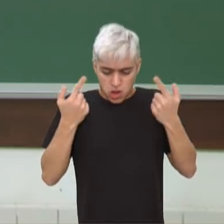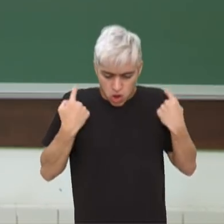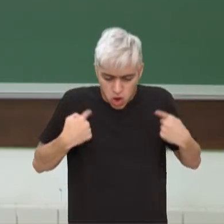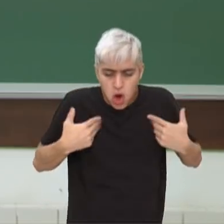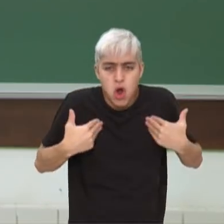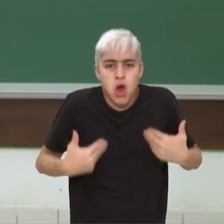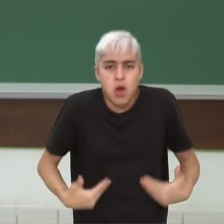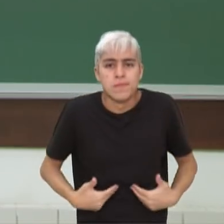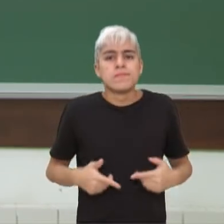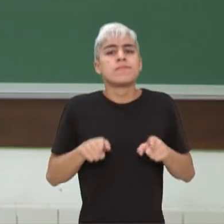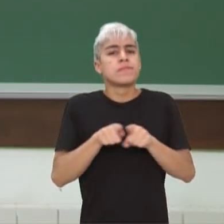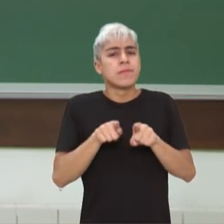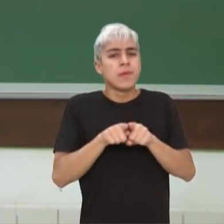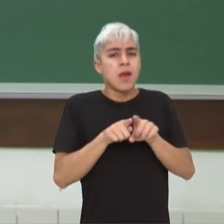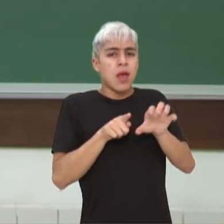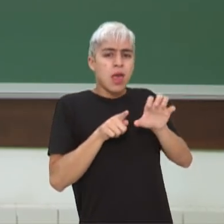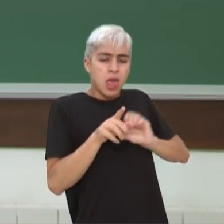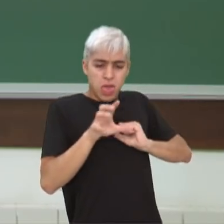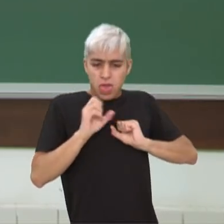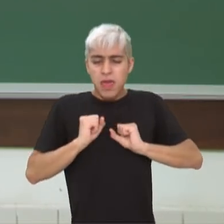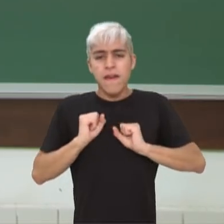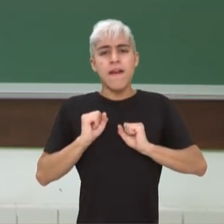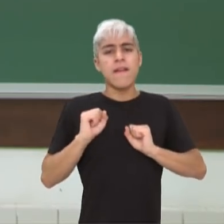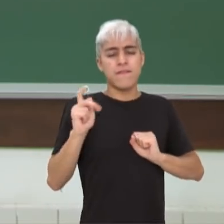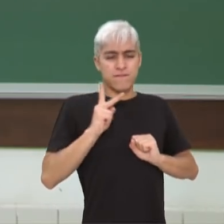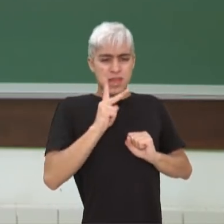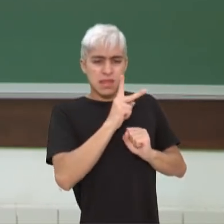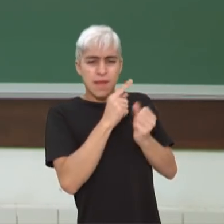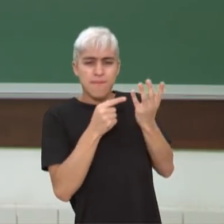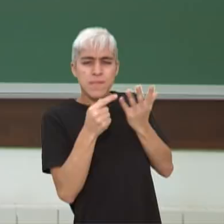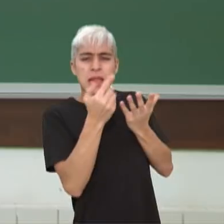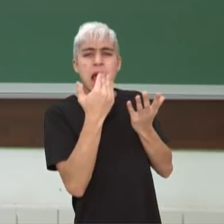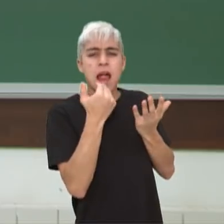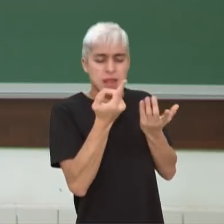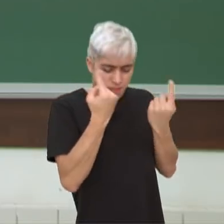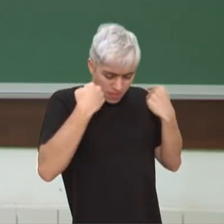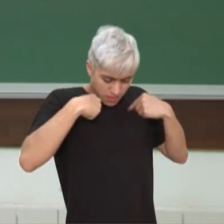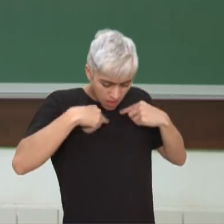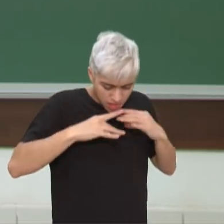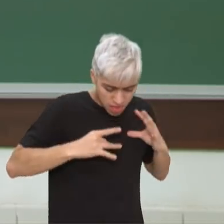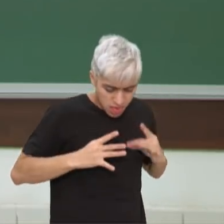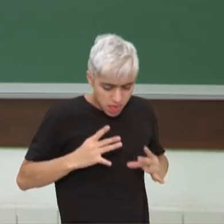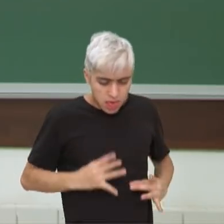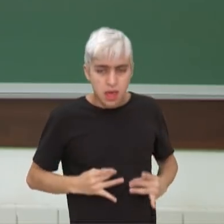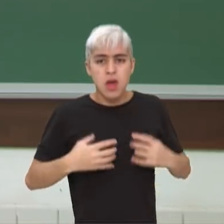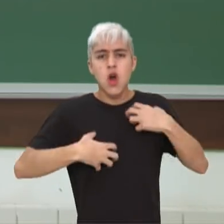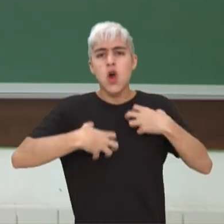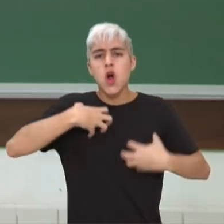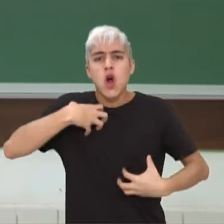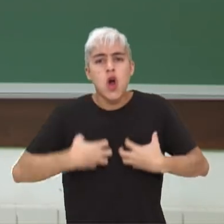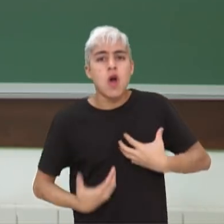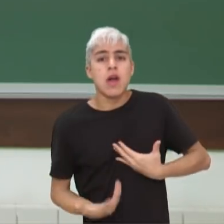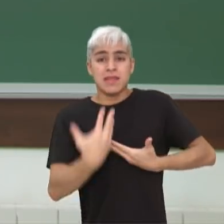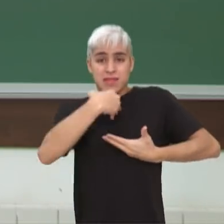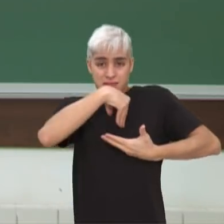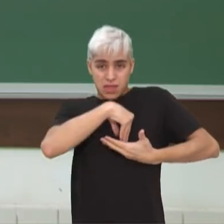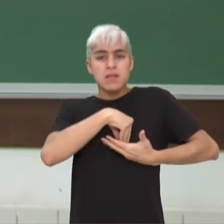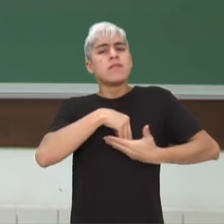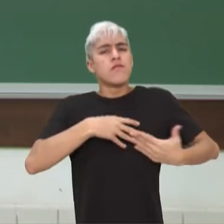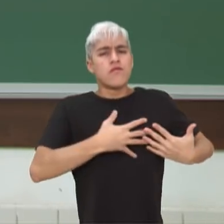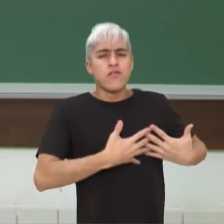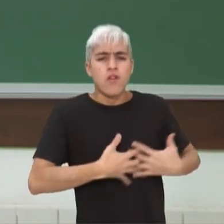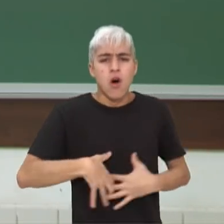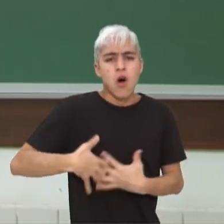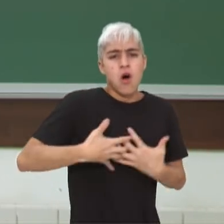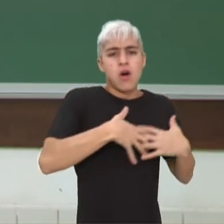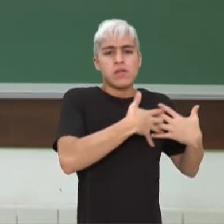o seu corpo vai absorver melhor ali os nutrientes de algum alimento e, consequentemente, seus órgãos, sua parte interna do seu corpo vai funcionar de maneira